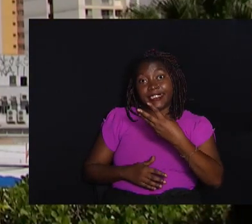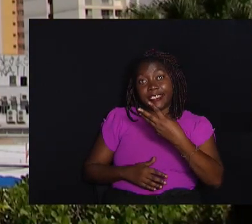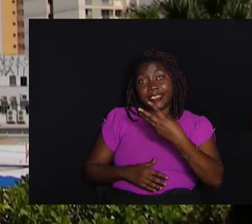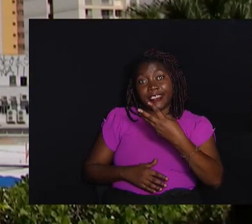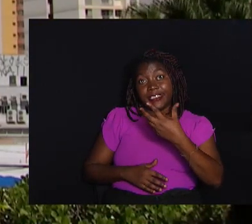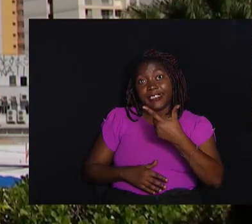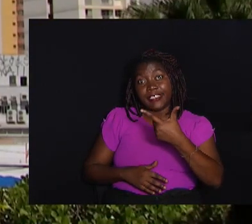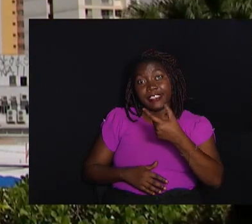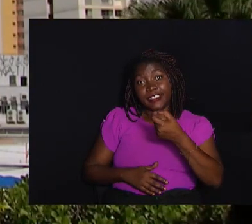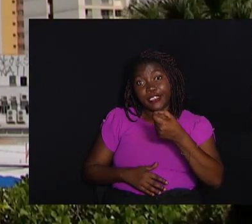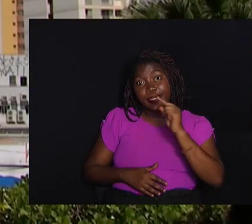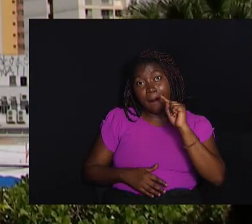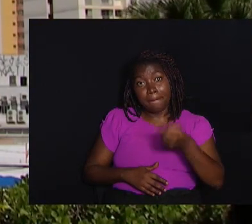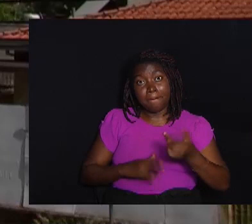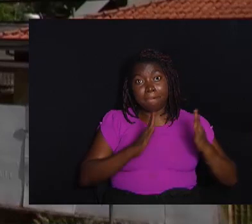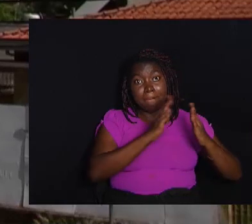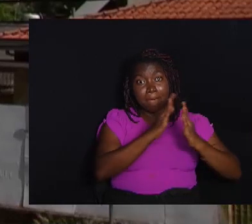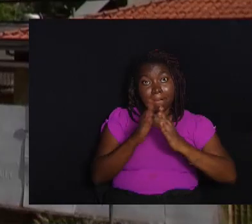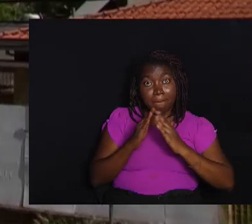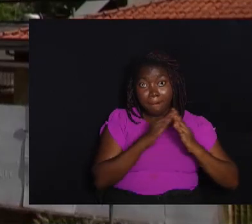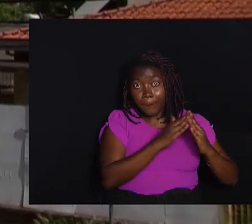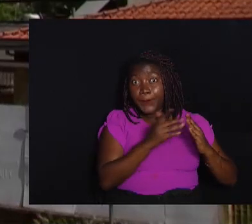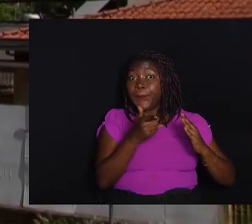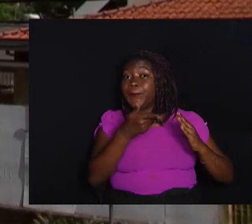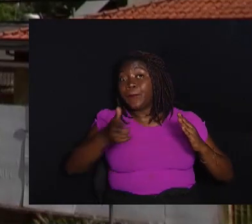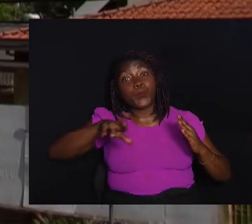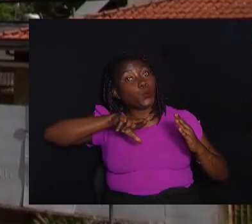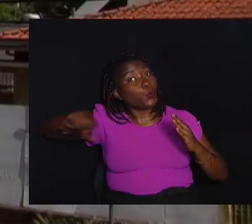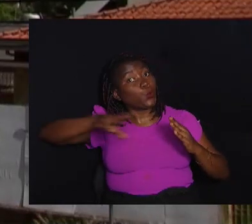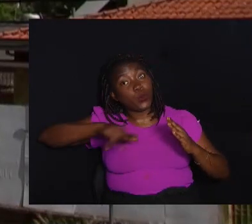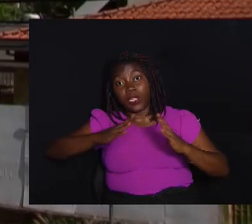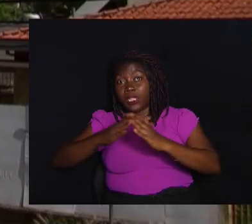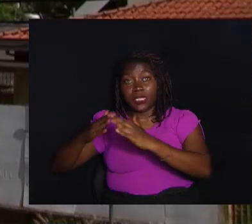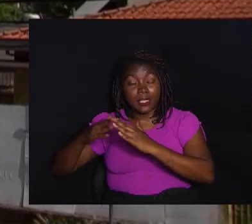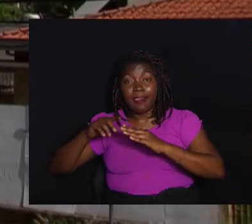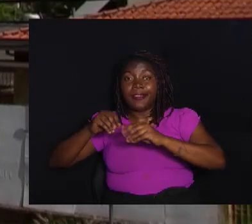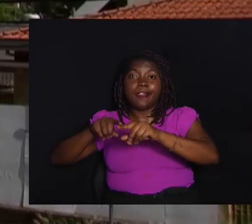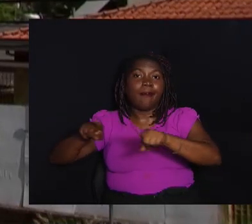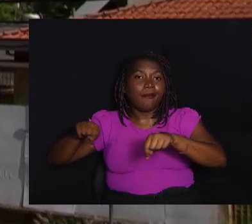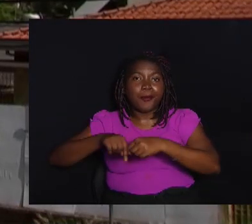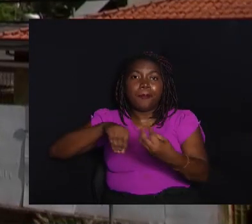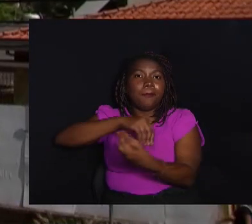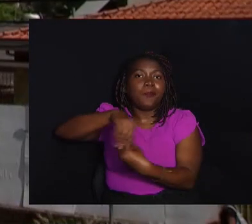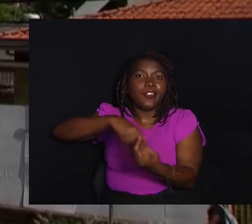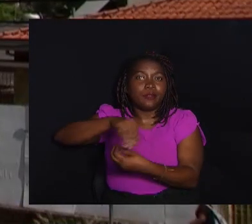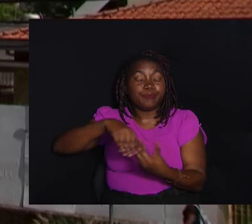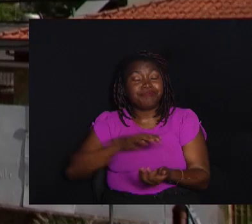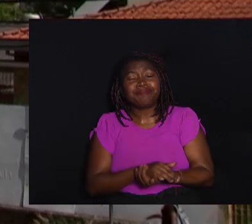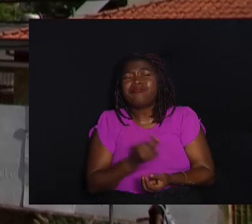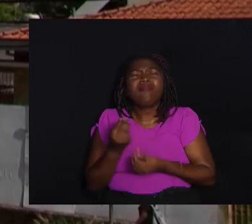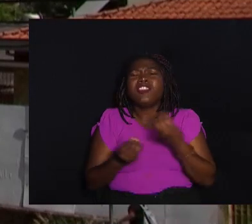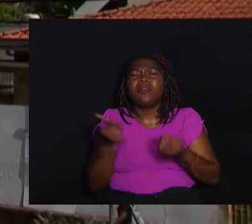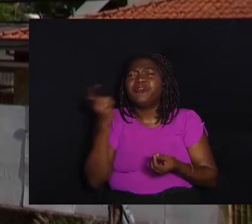320 mil residenciais e os outros que são não residenciais, terrenos ou mistos. Bom, e como